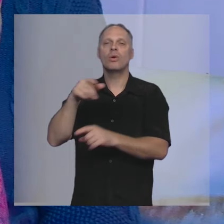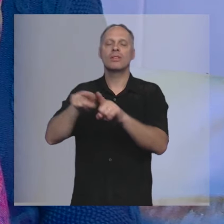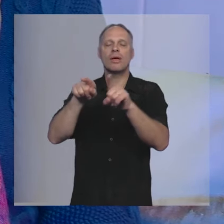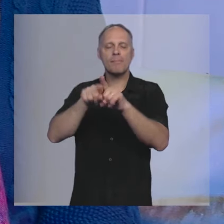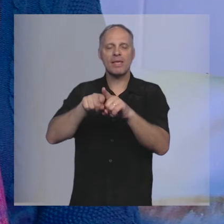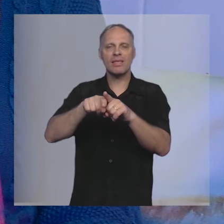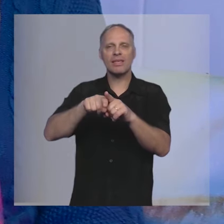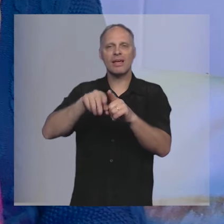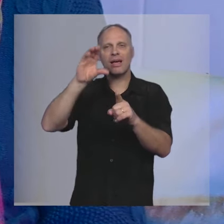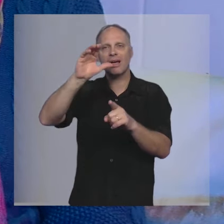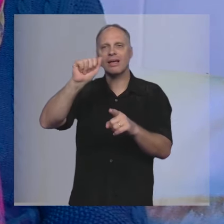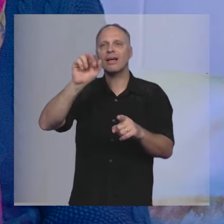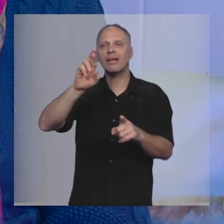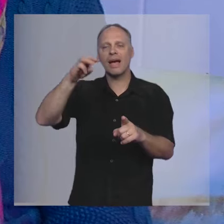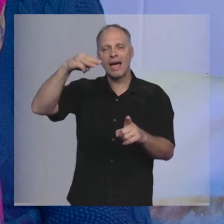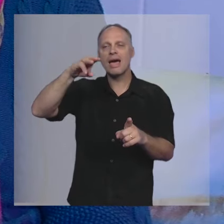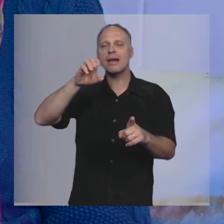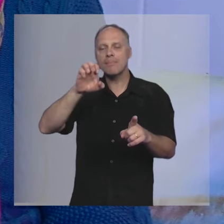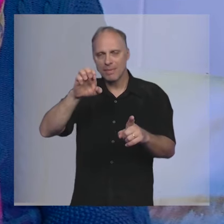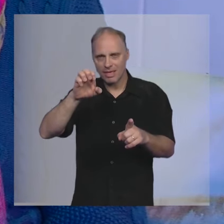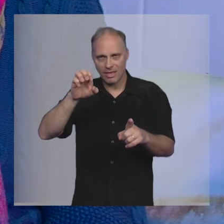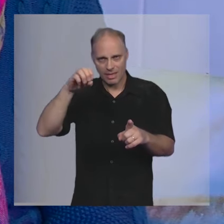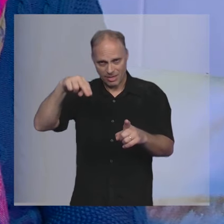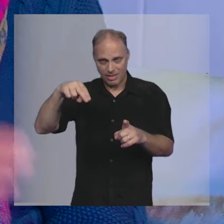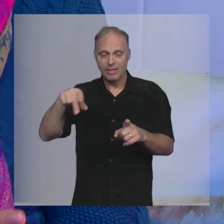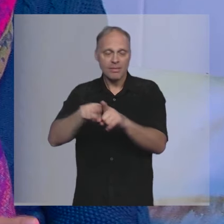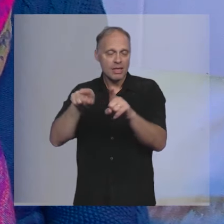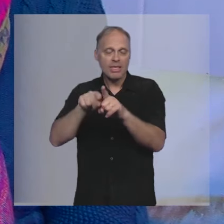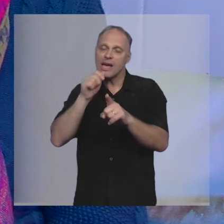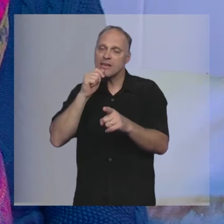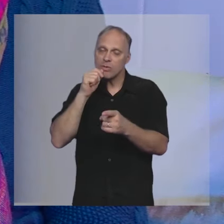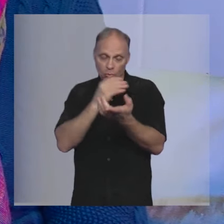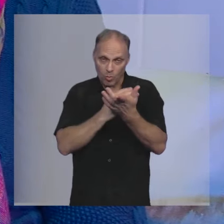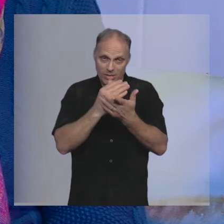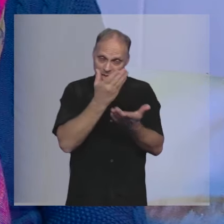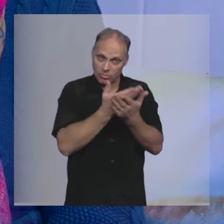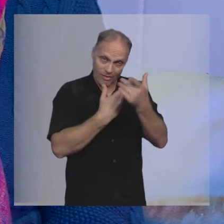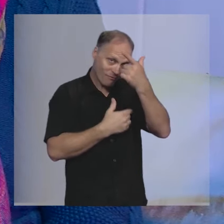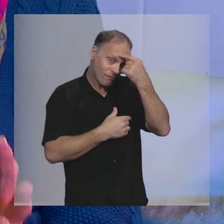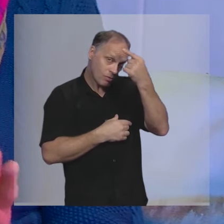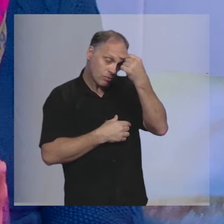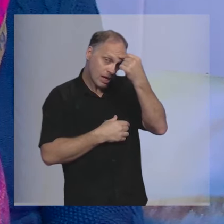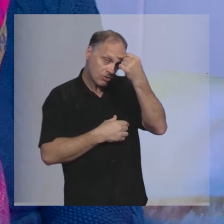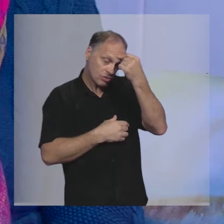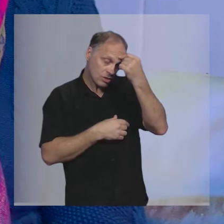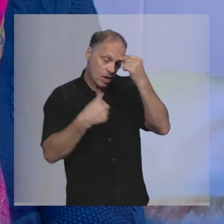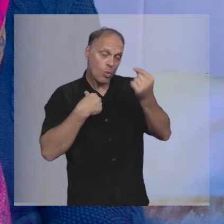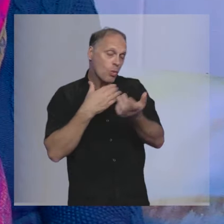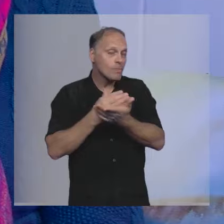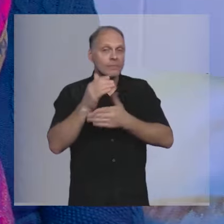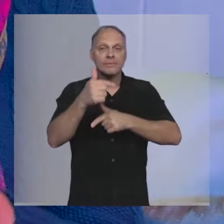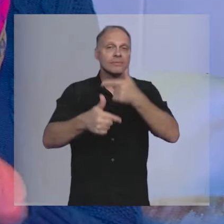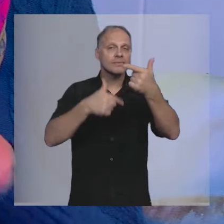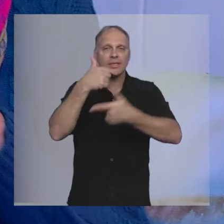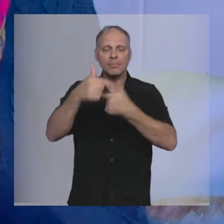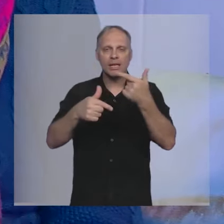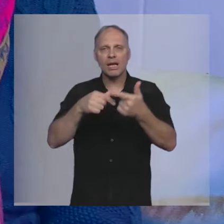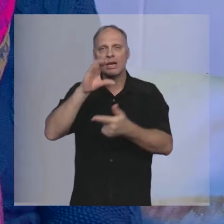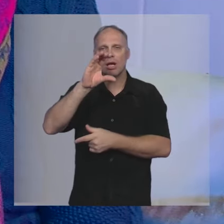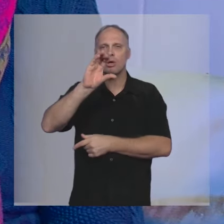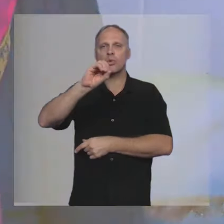Vieira. E aí, quando entrei para a faculdade, eu comecei a trabalhar